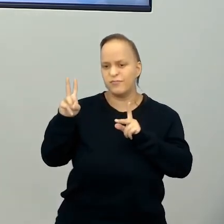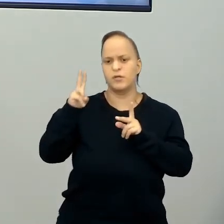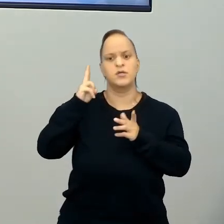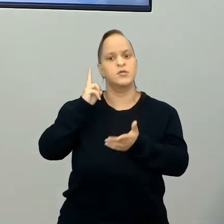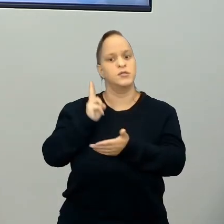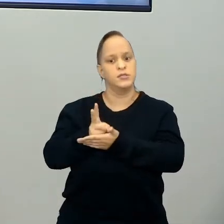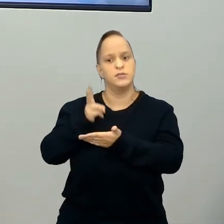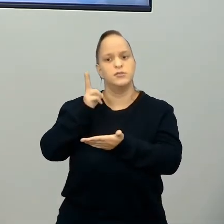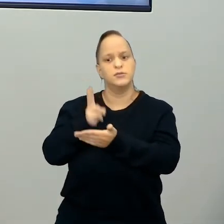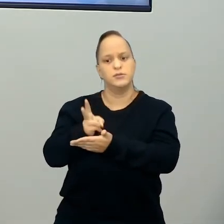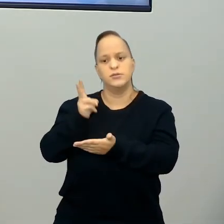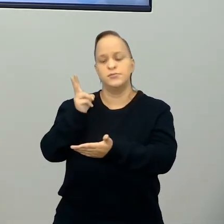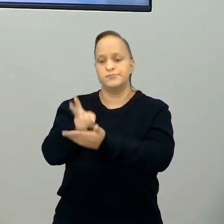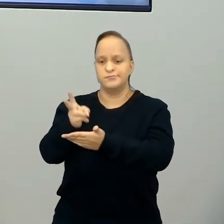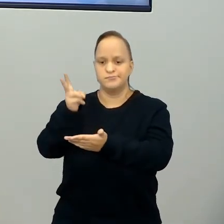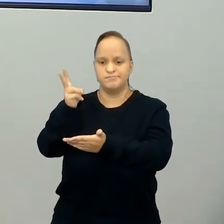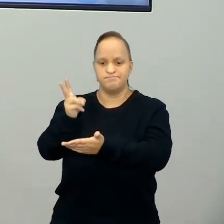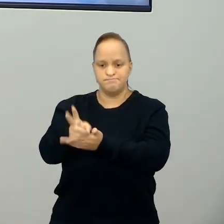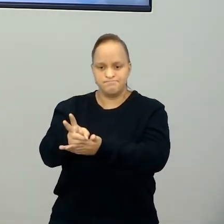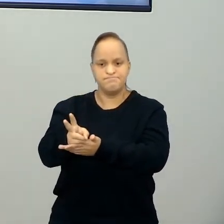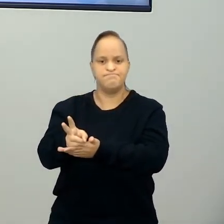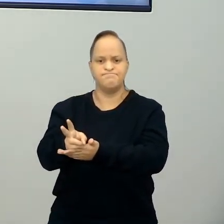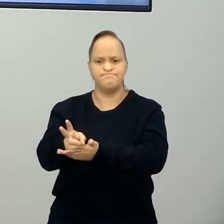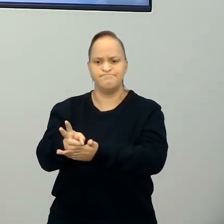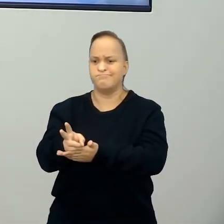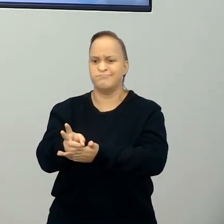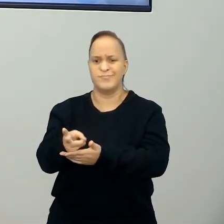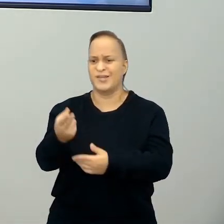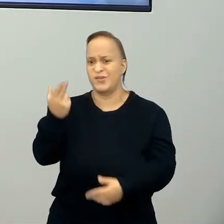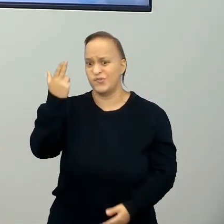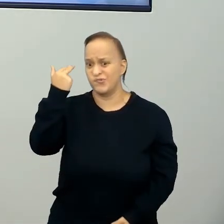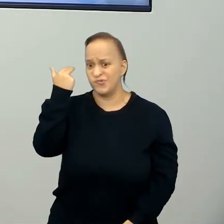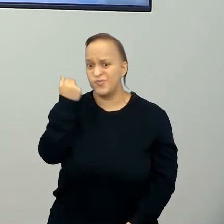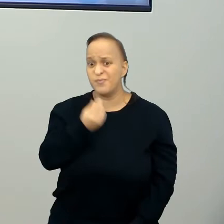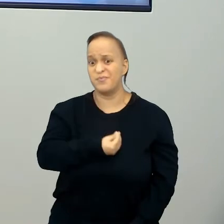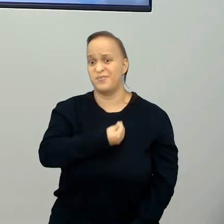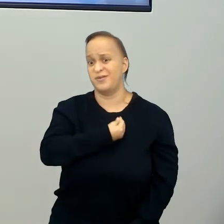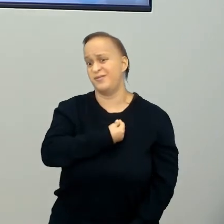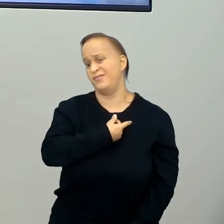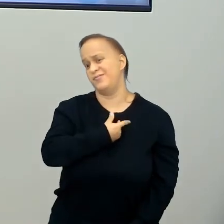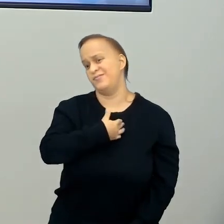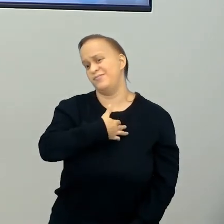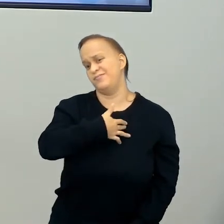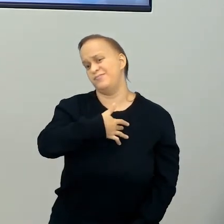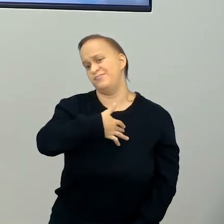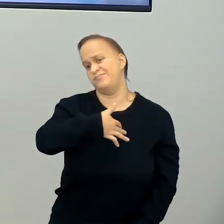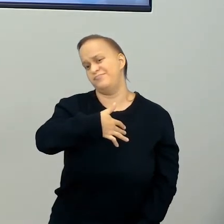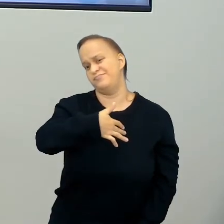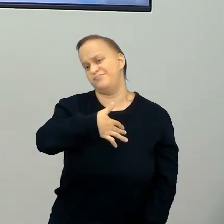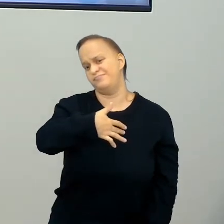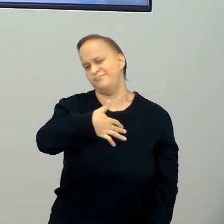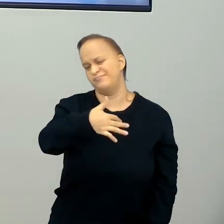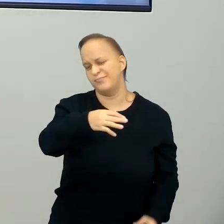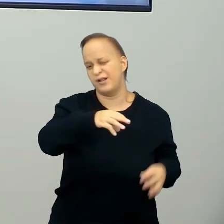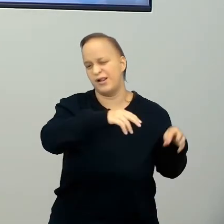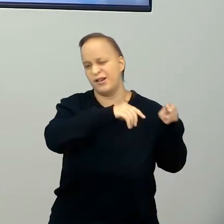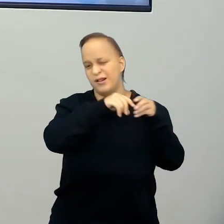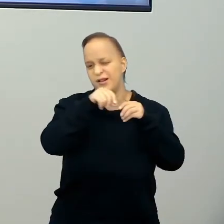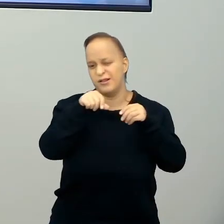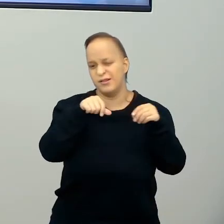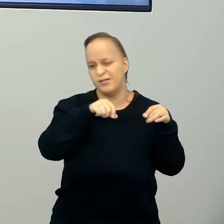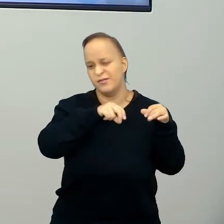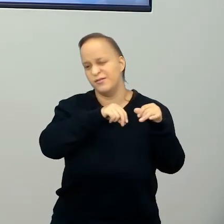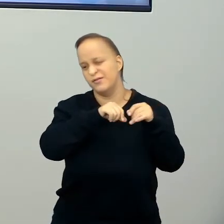a entender que essa diferença faz parte da vida e que, na verdade, eu até diria que é o tempero que deixa a vida e